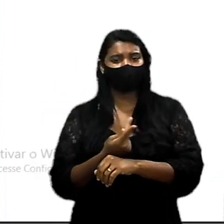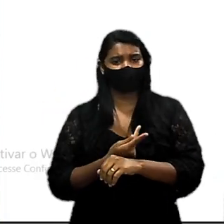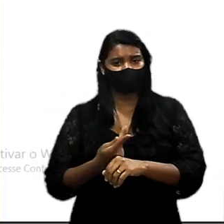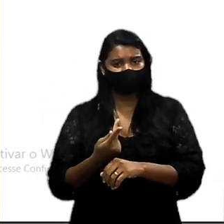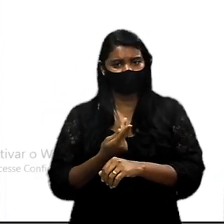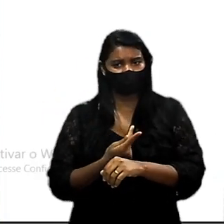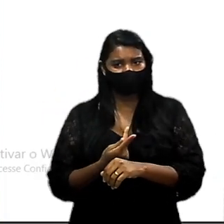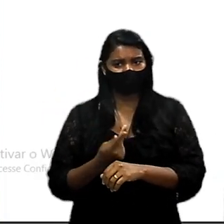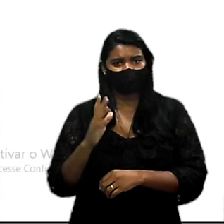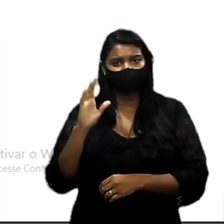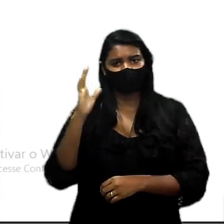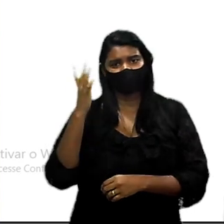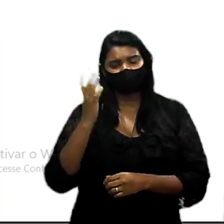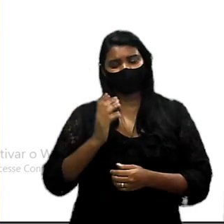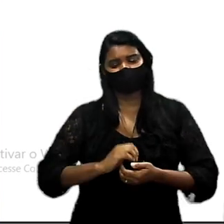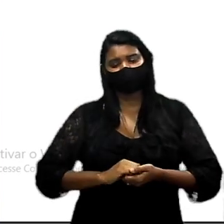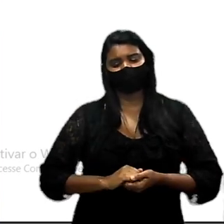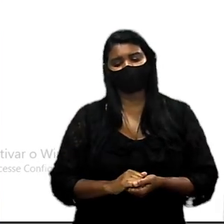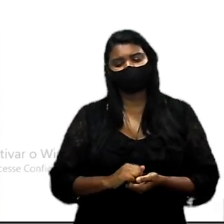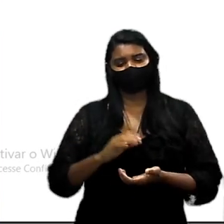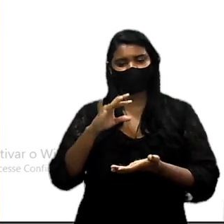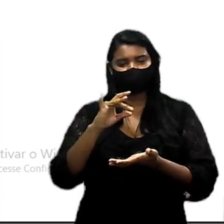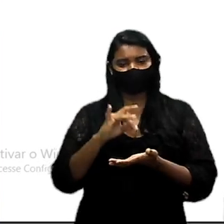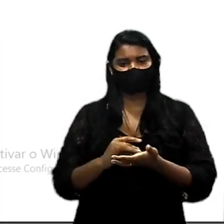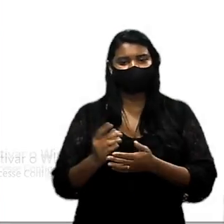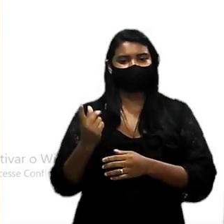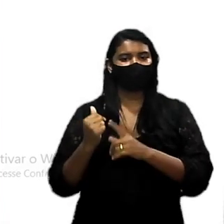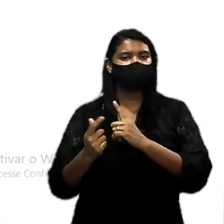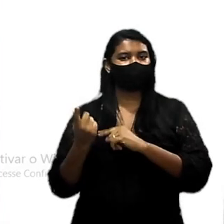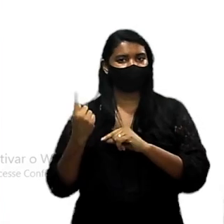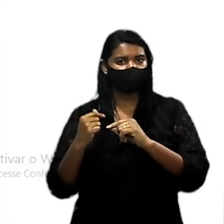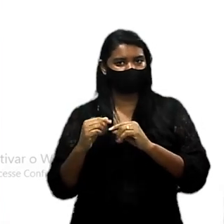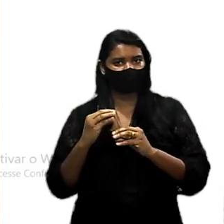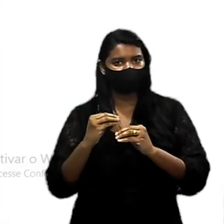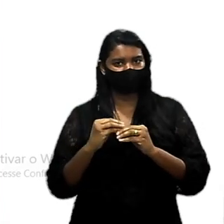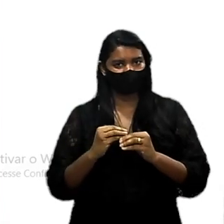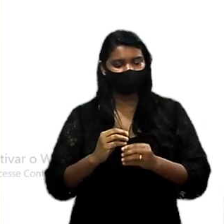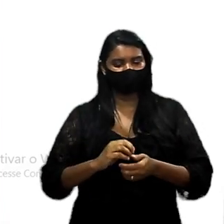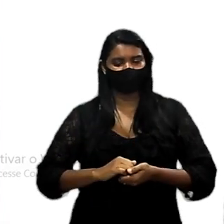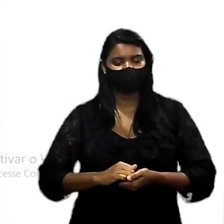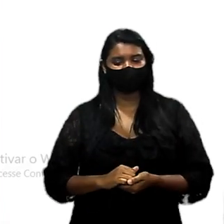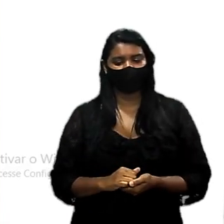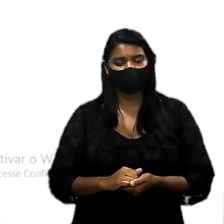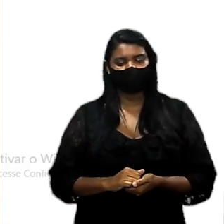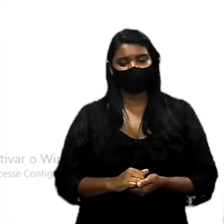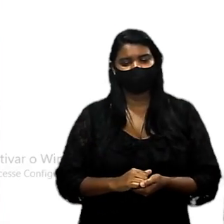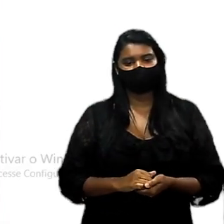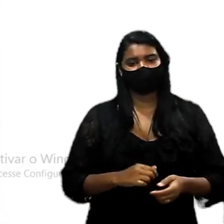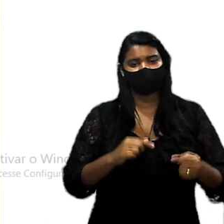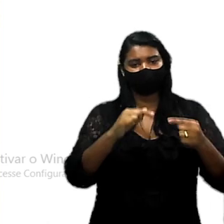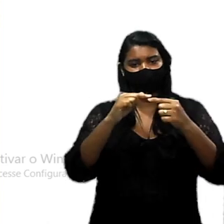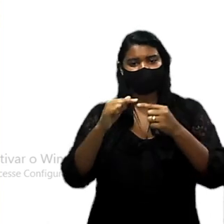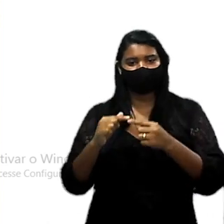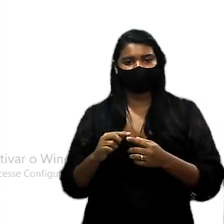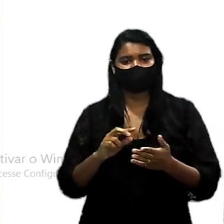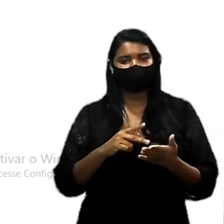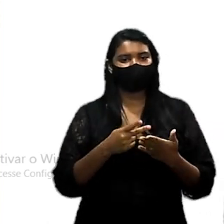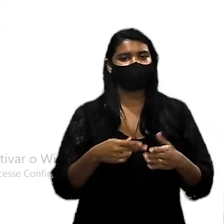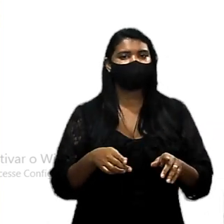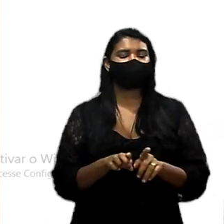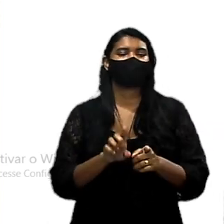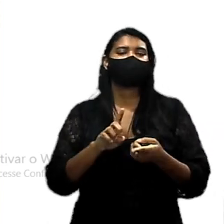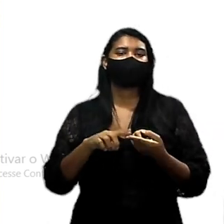nosso tempo, gerir os nossos recursos financeiros, né? Gerir as nossas relações interpessoais.